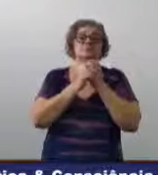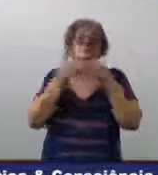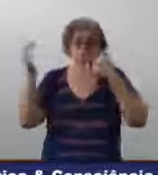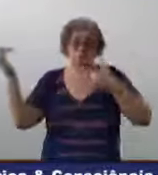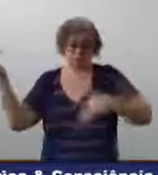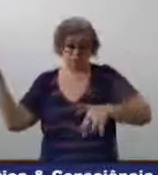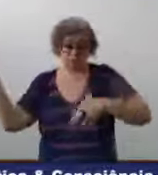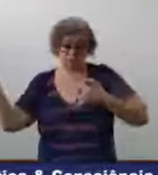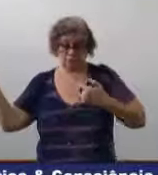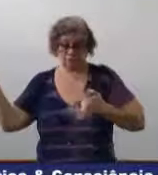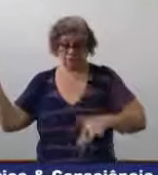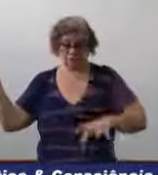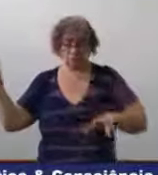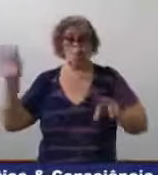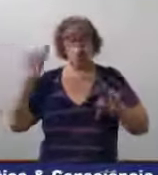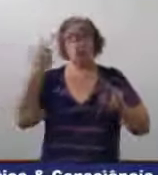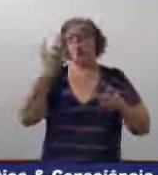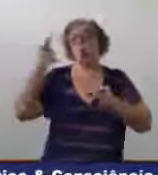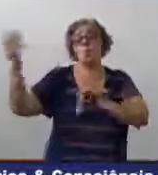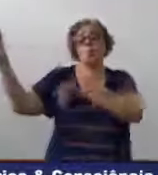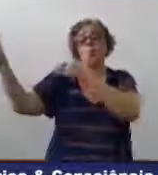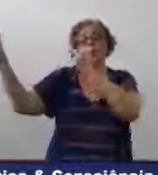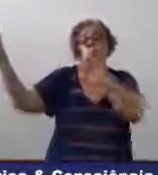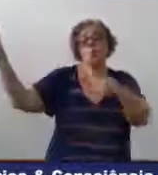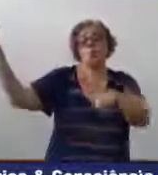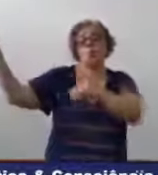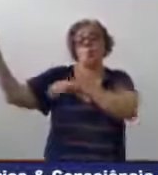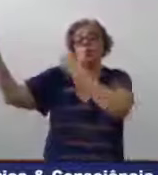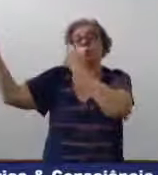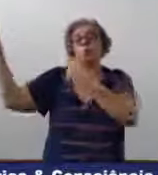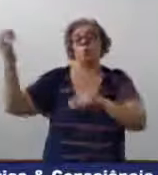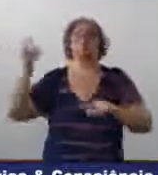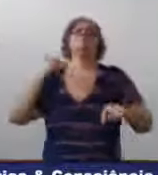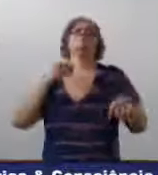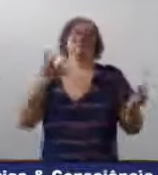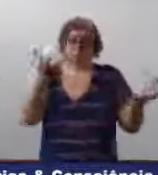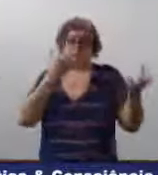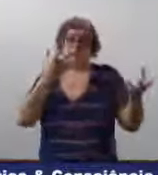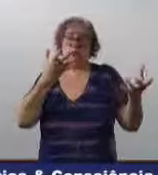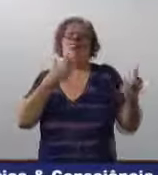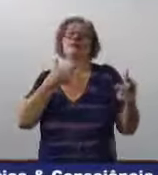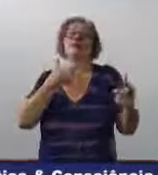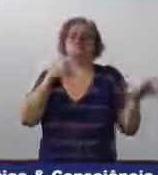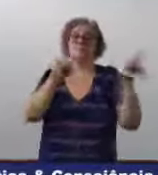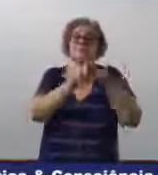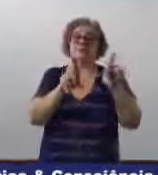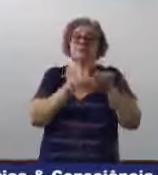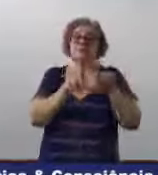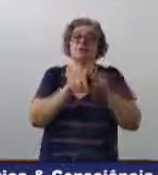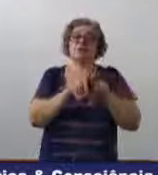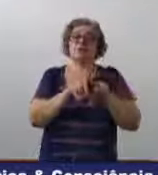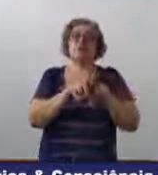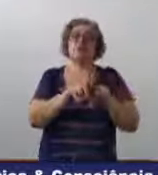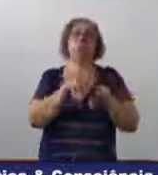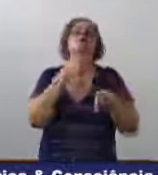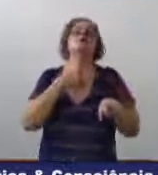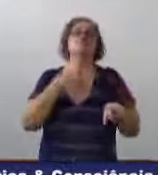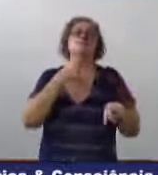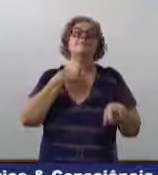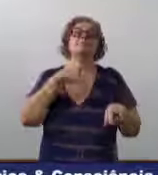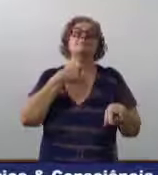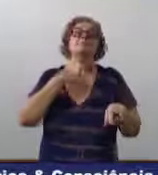dedilhando-as ou passando sobre elas o arco. Mas tem também a intenção. E o que significa nesse caso intenção?